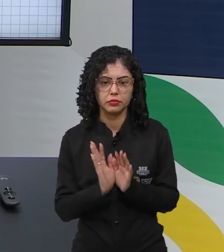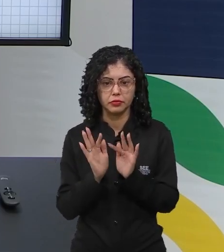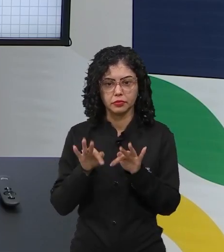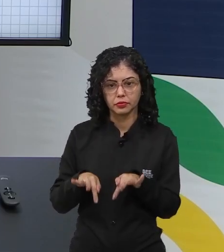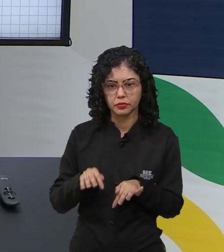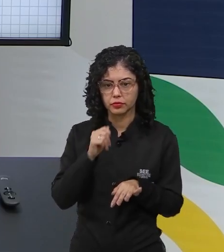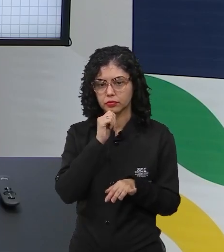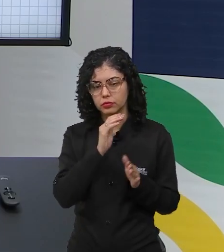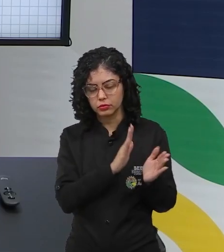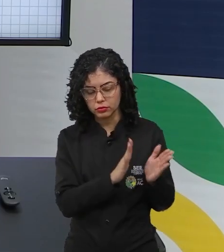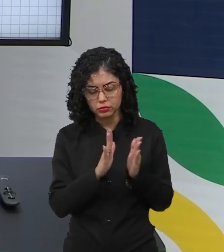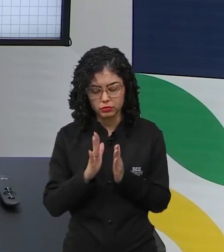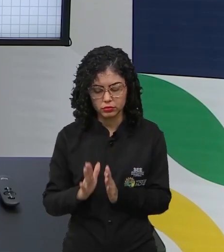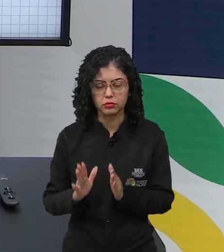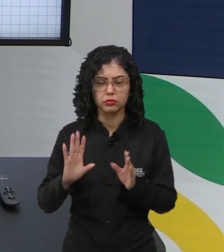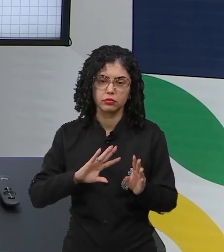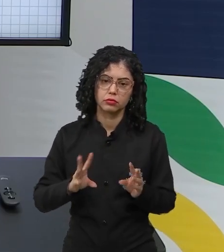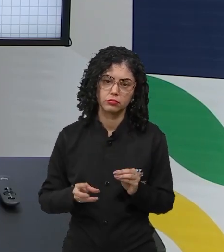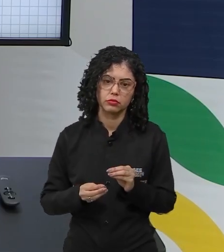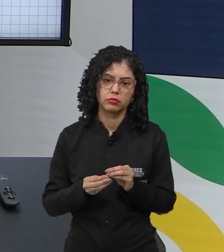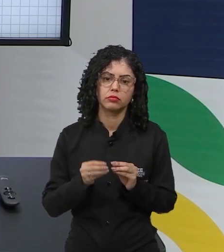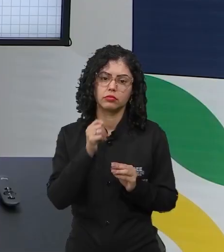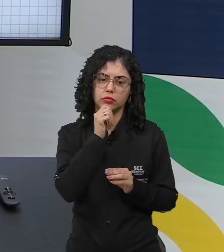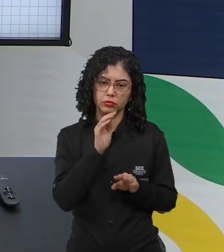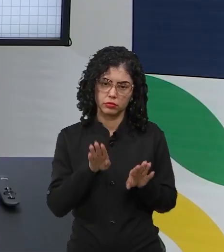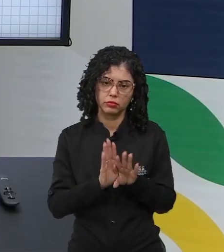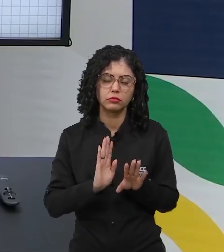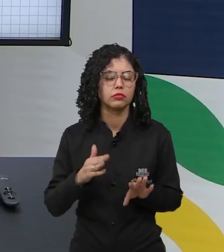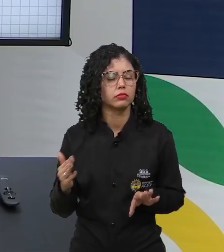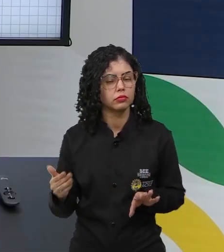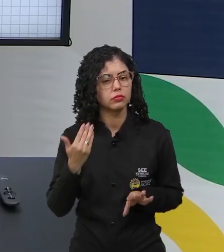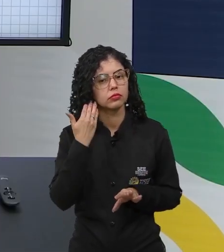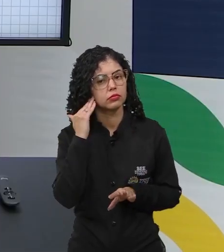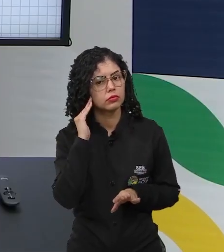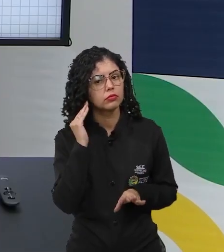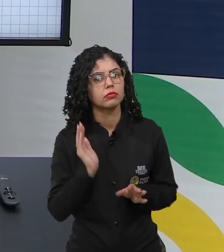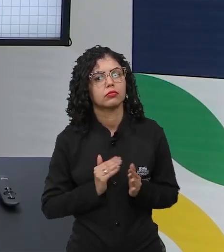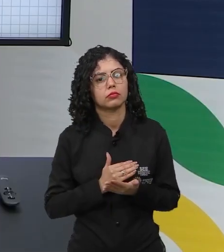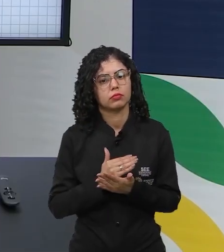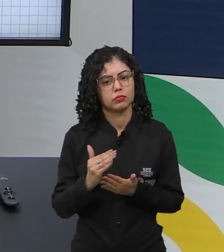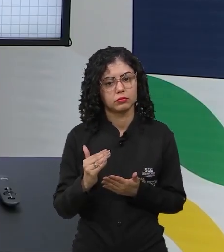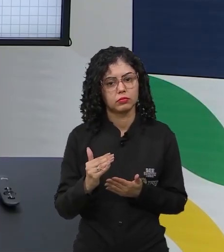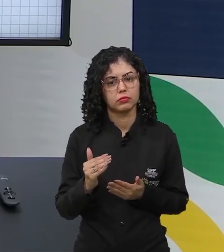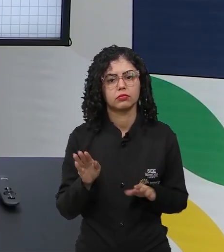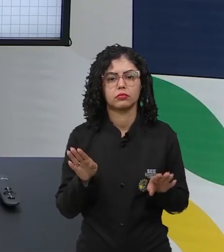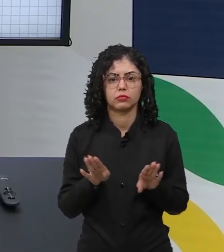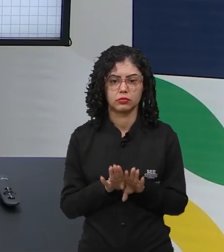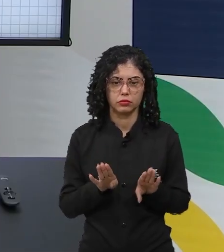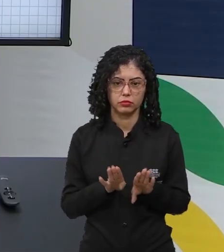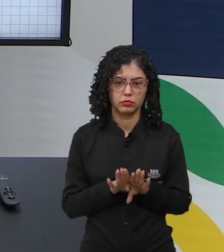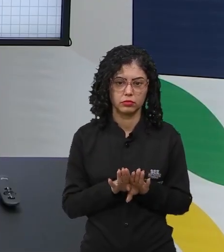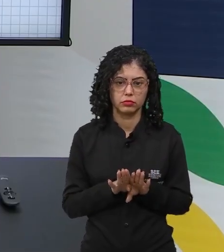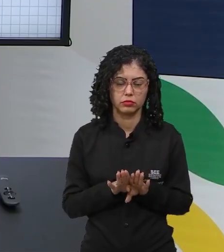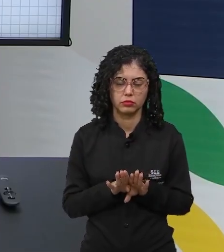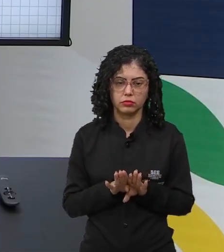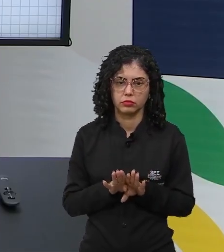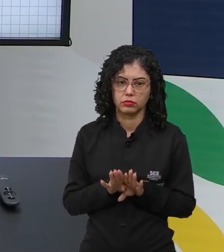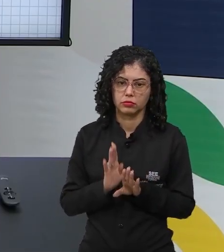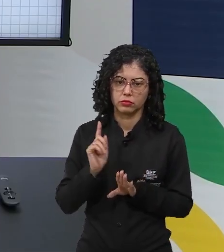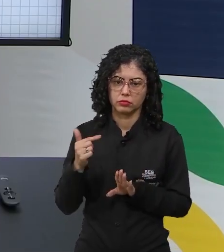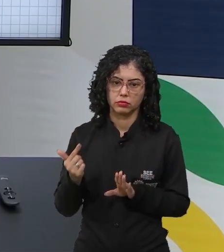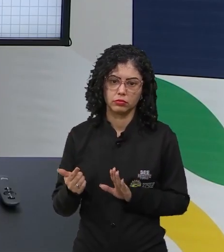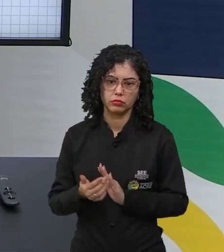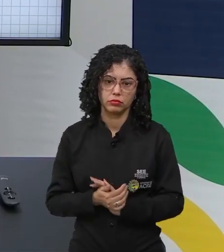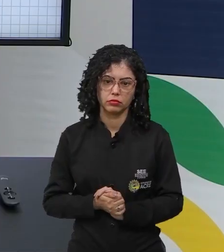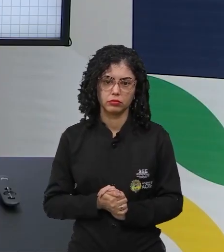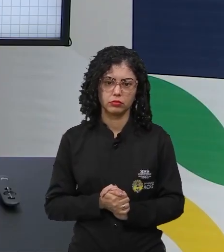as partes se complementam. Então, quando você compreende a parte inicial, você também compreende as demais.